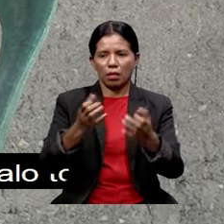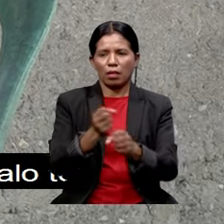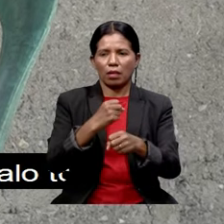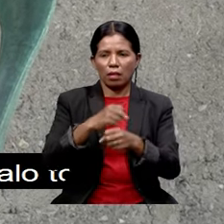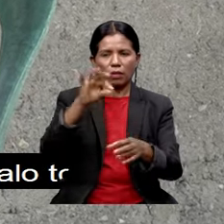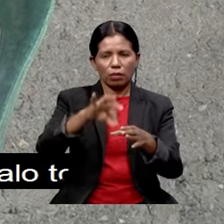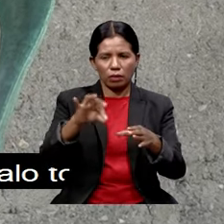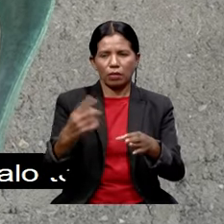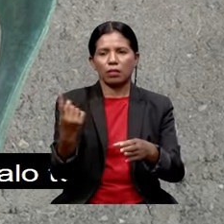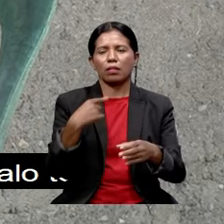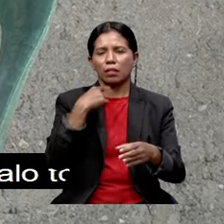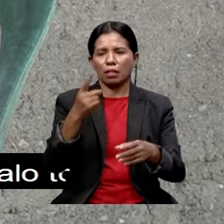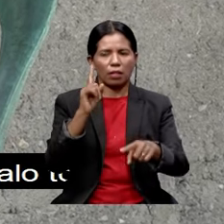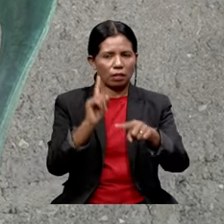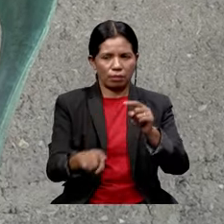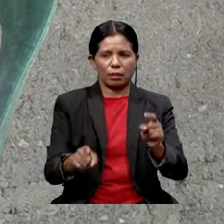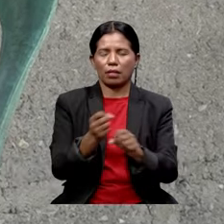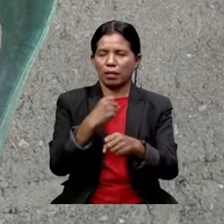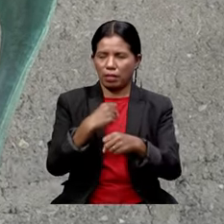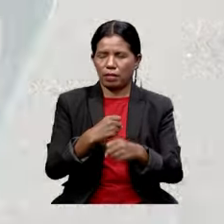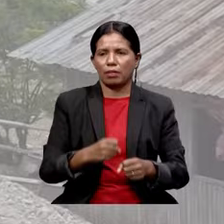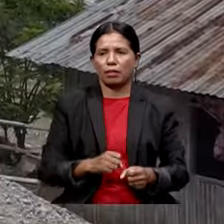Har kapare repo ane de te luhen palafai.